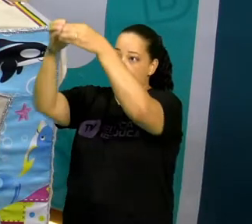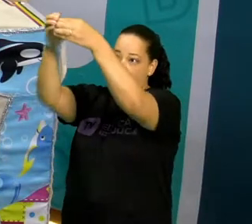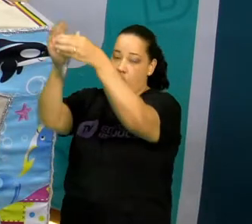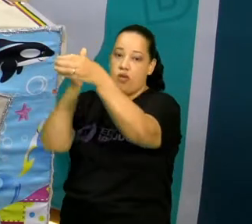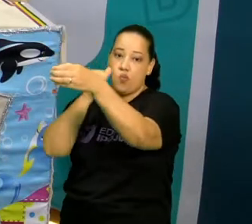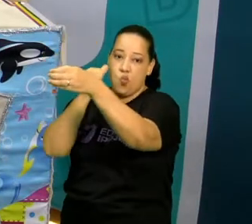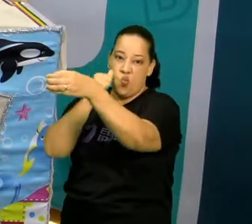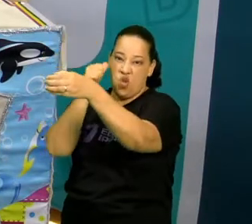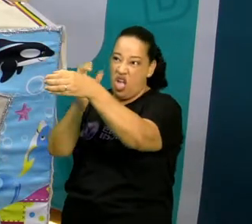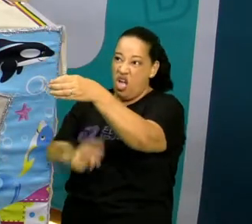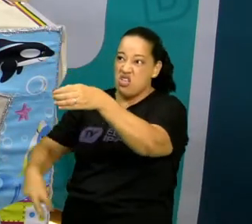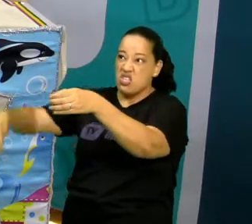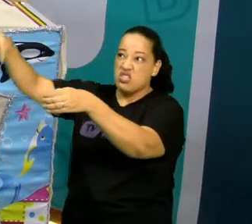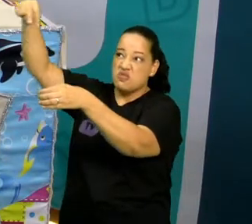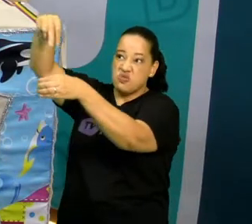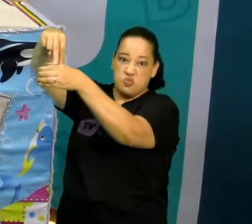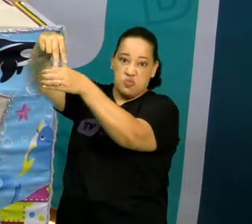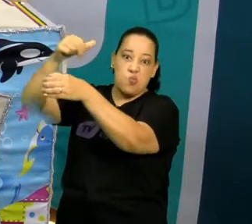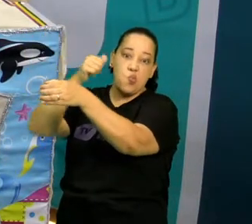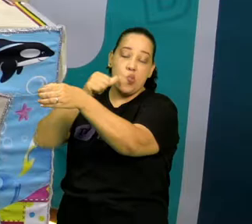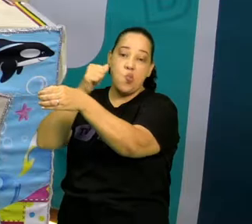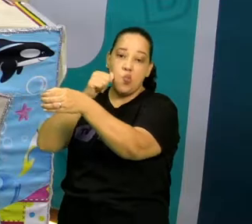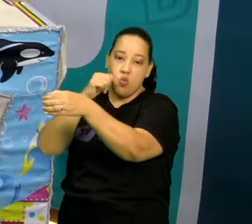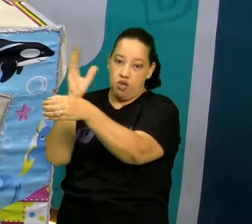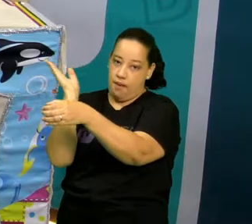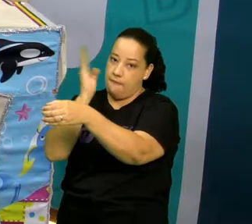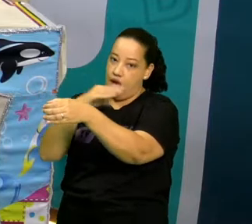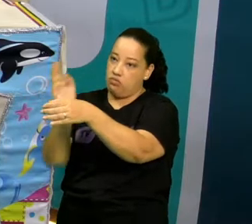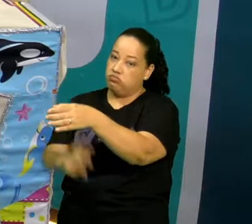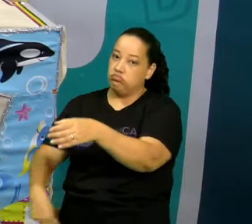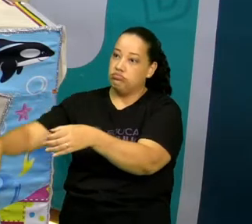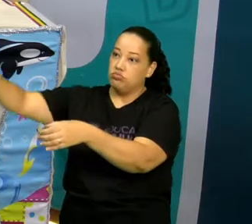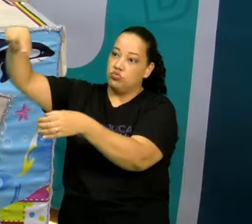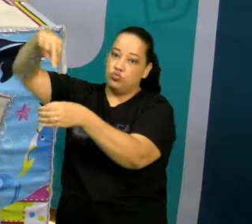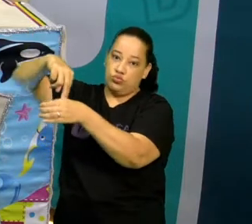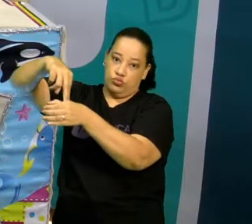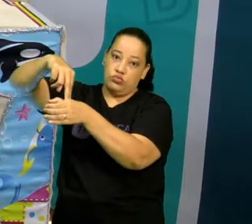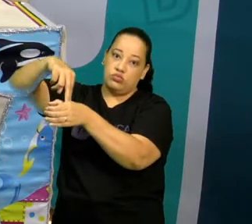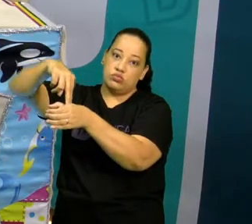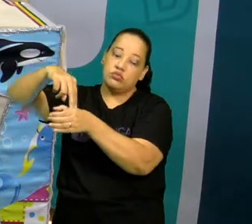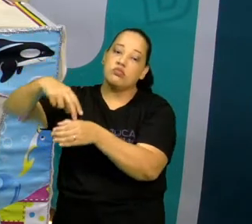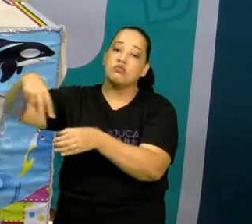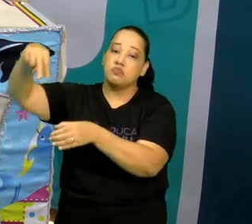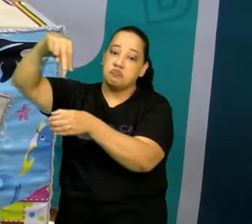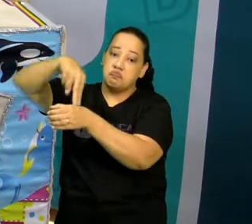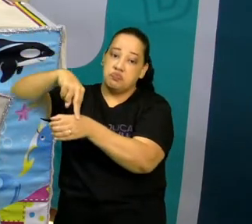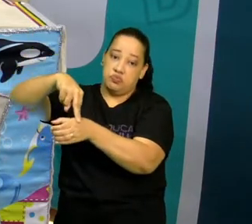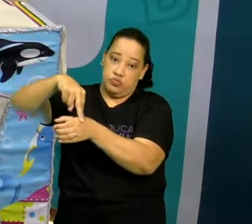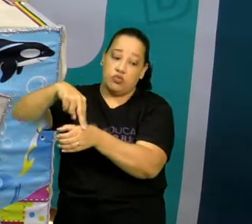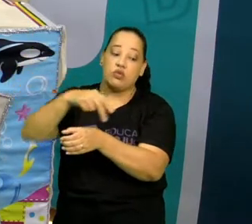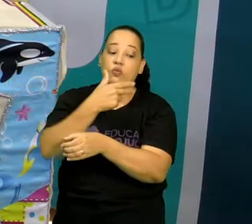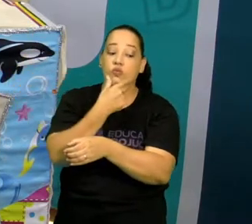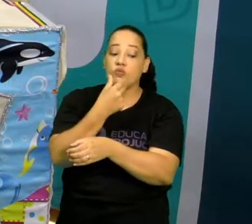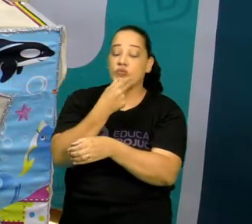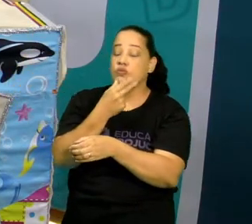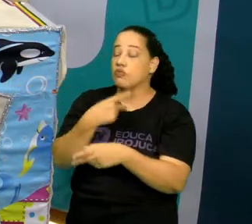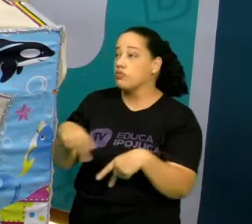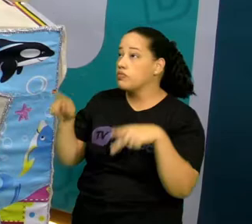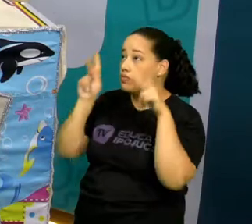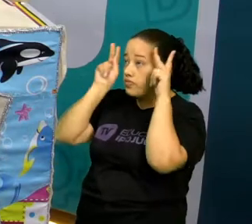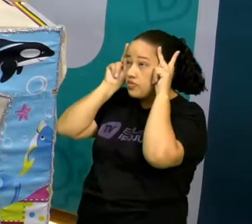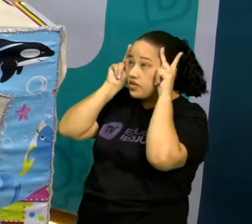Quem? A mulher má. E foi? Foi. Quando o príncipe chegou,